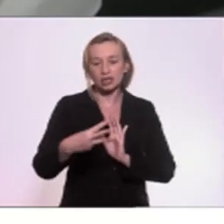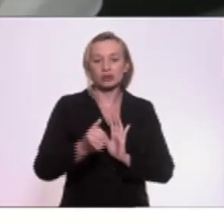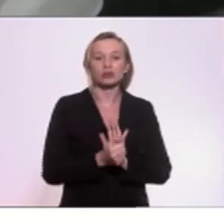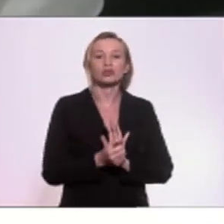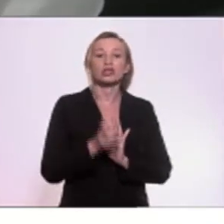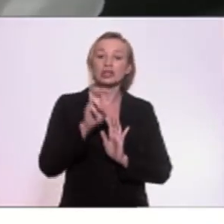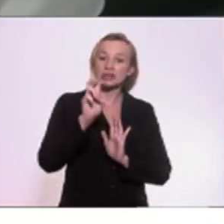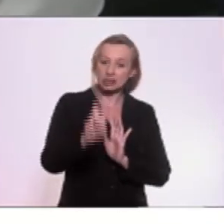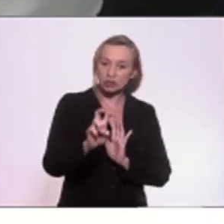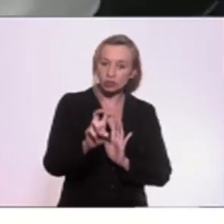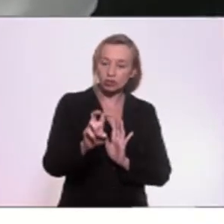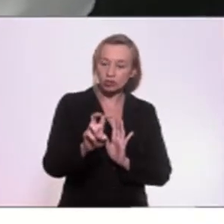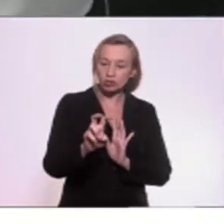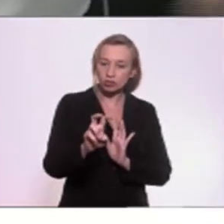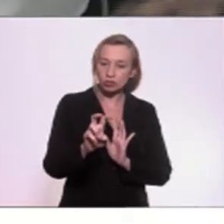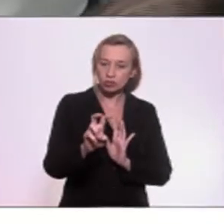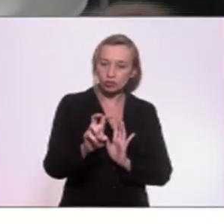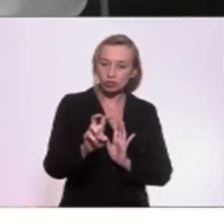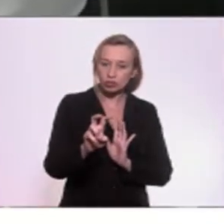5.